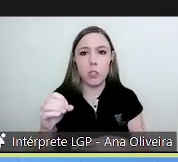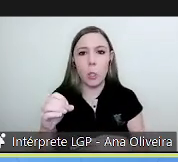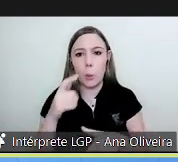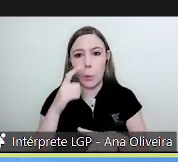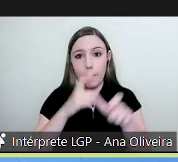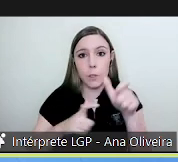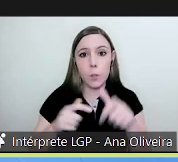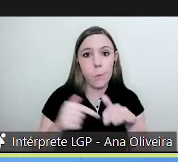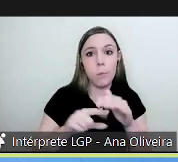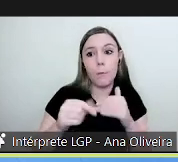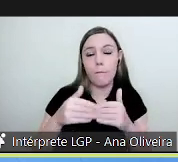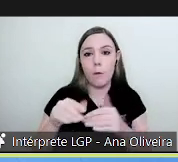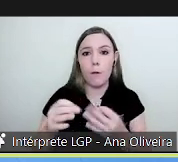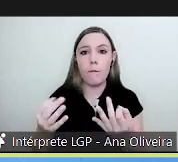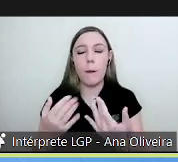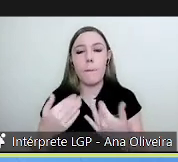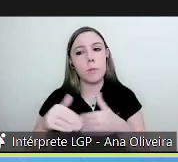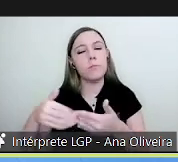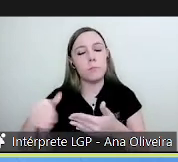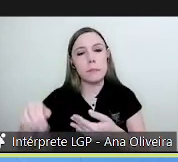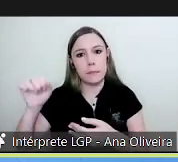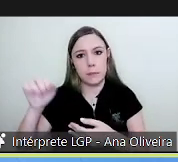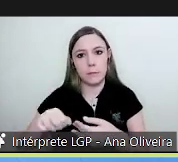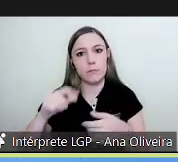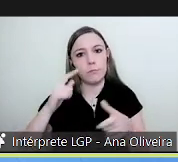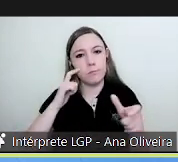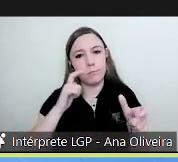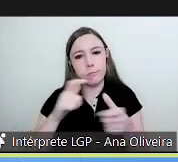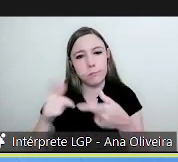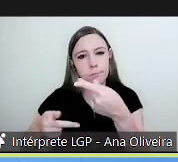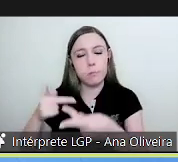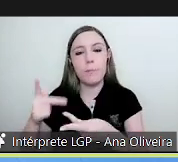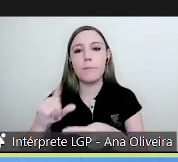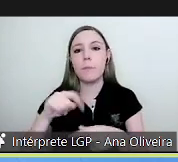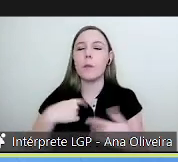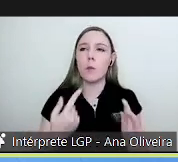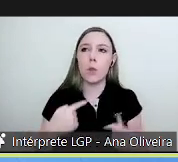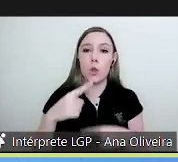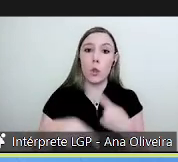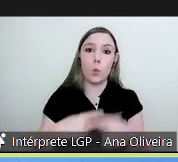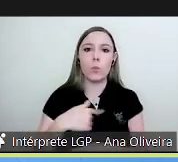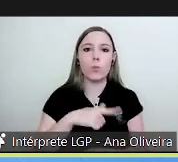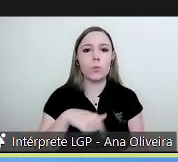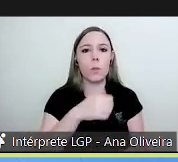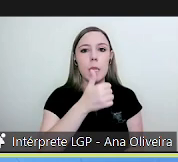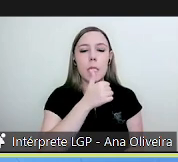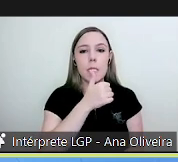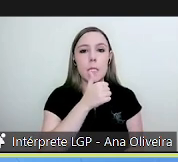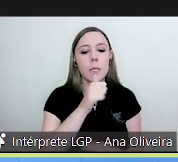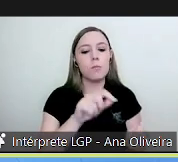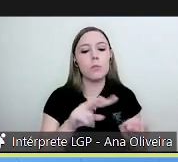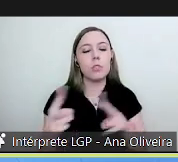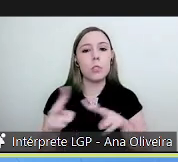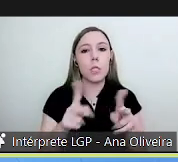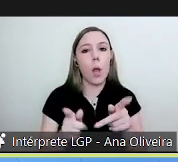internos e externos, mas maioritariamente externos, e definimos aqui esta estratégia de gestão